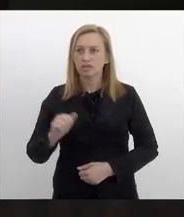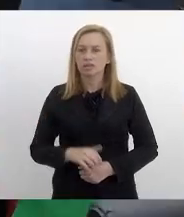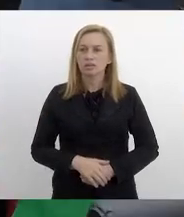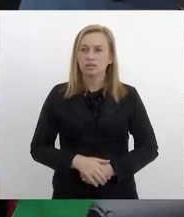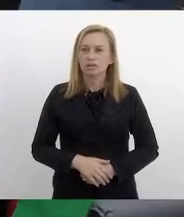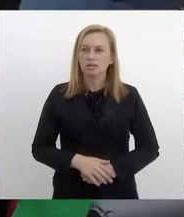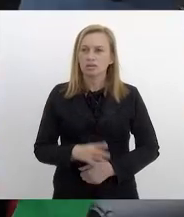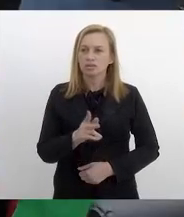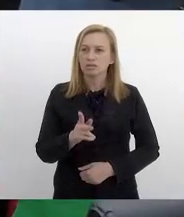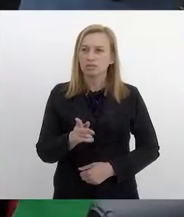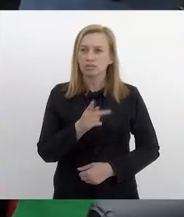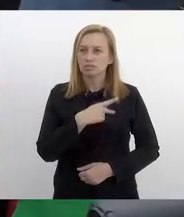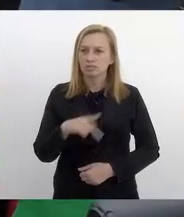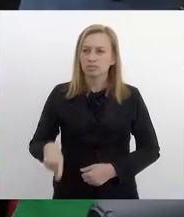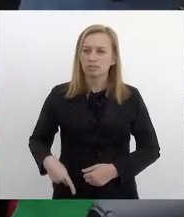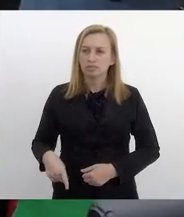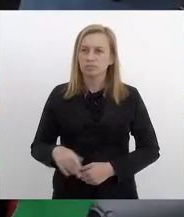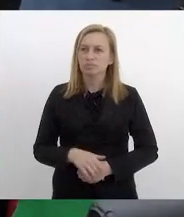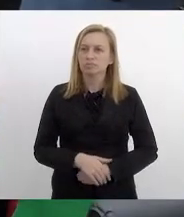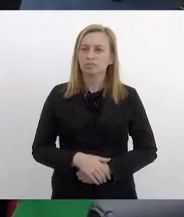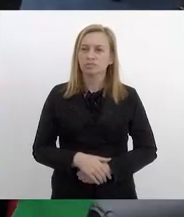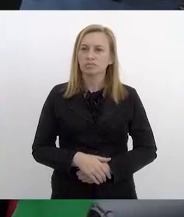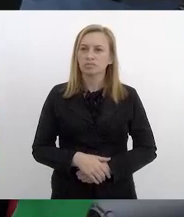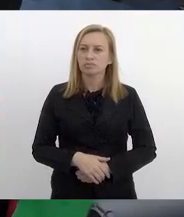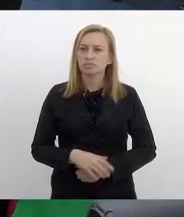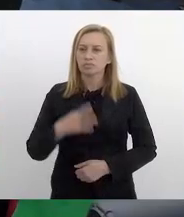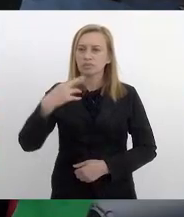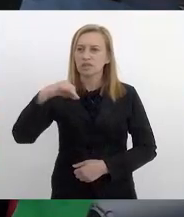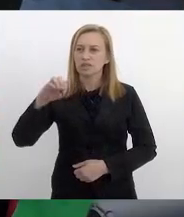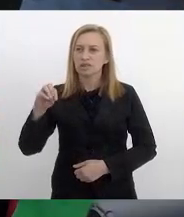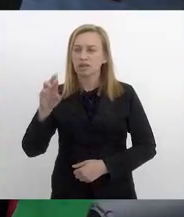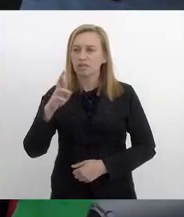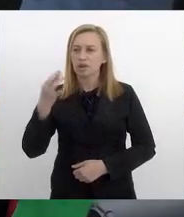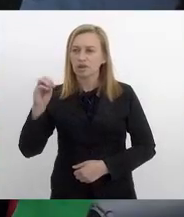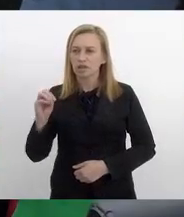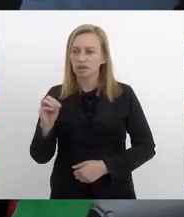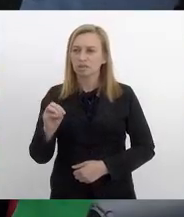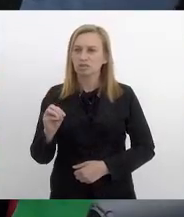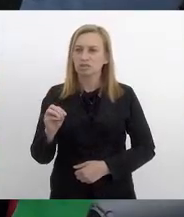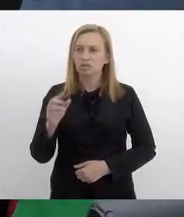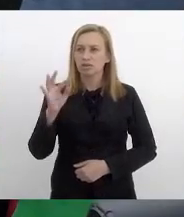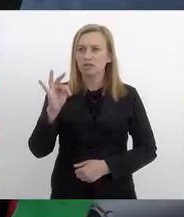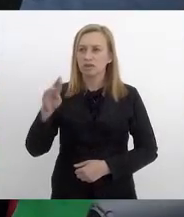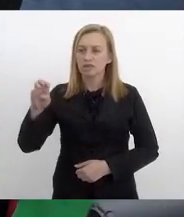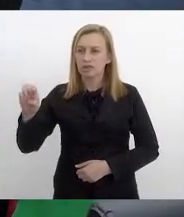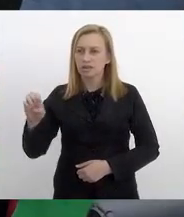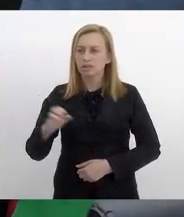Presidente. Gustavo Schmidt. Bebeto. Marcelo Cabeleireiro. Anderson. Franciane.